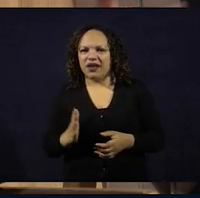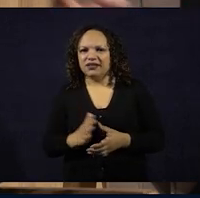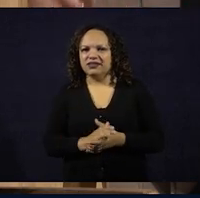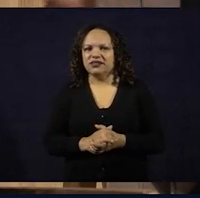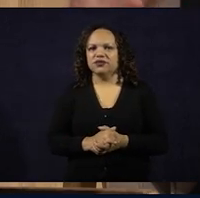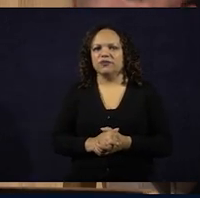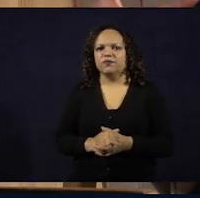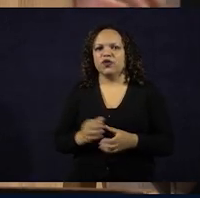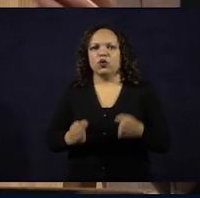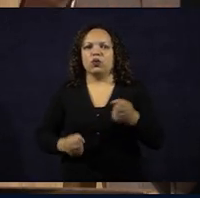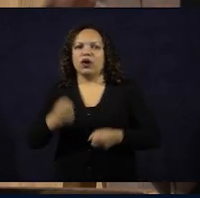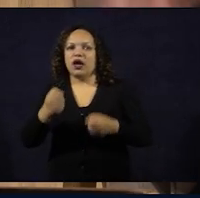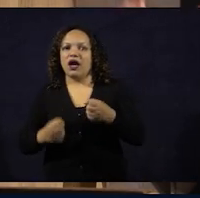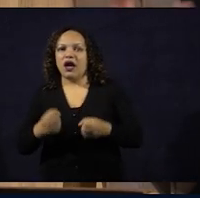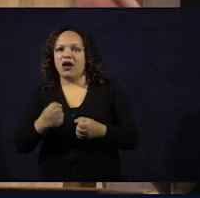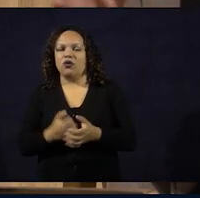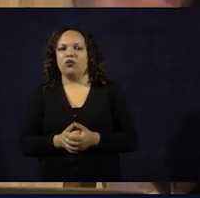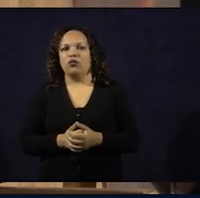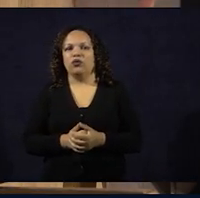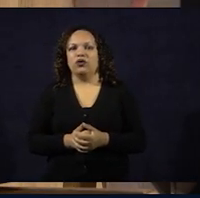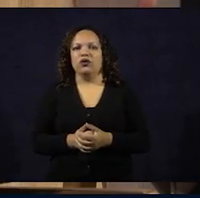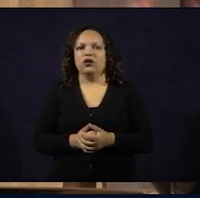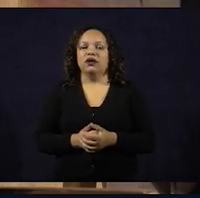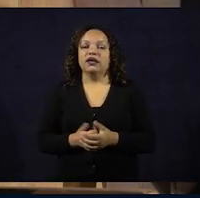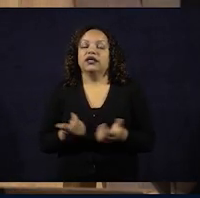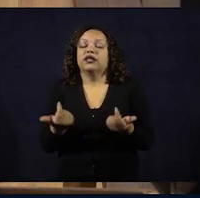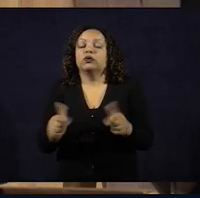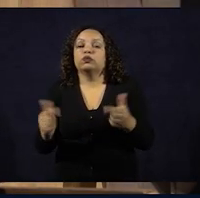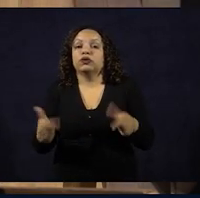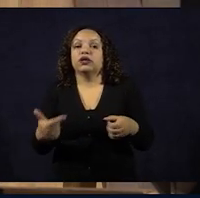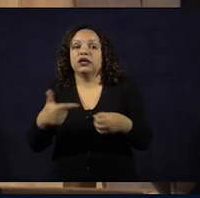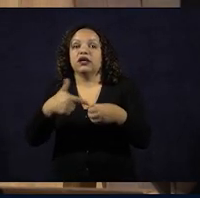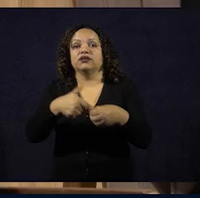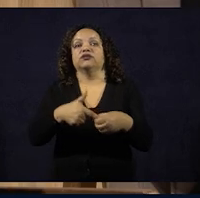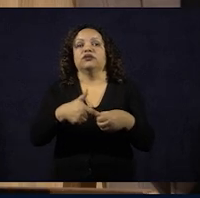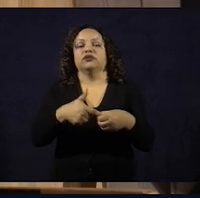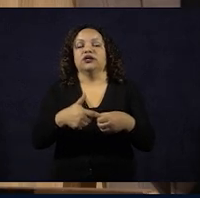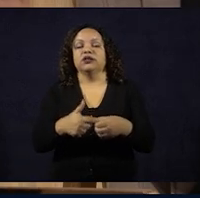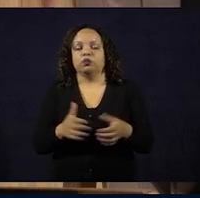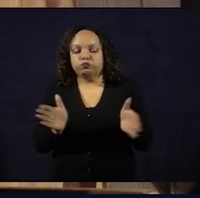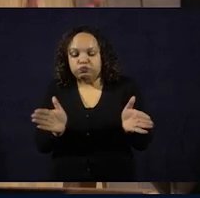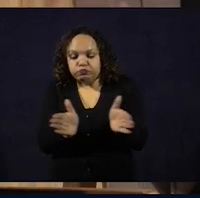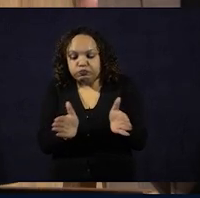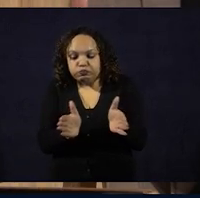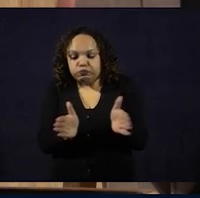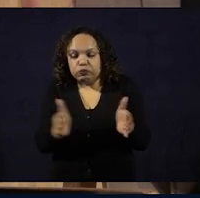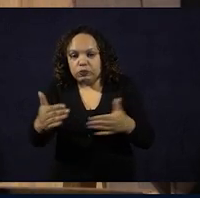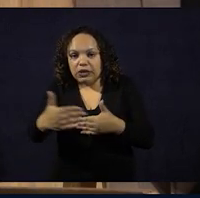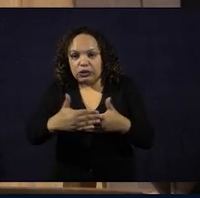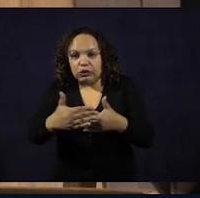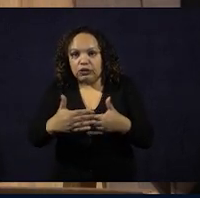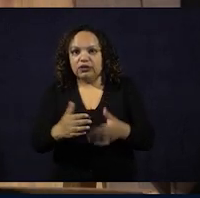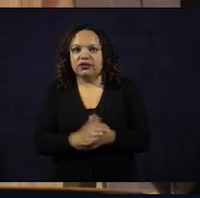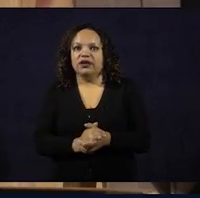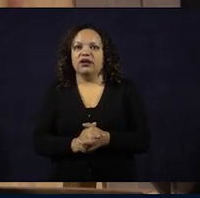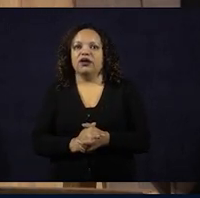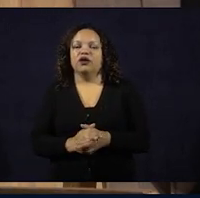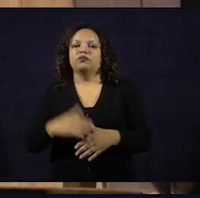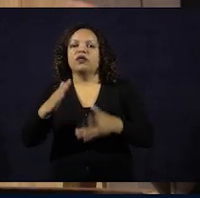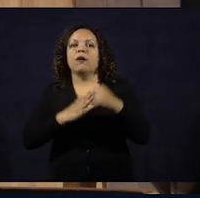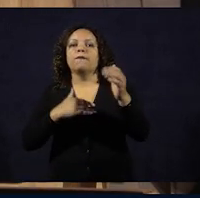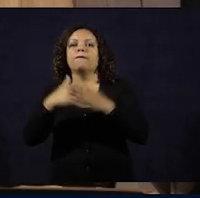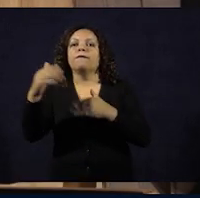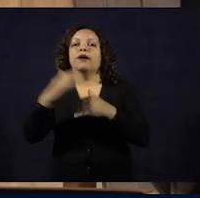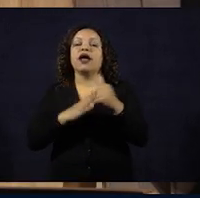tem de um carro elétrico um carro Desculpa um carro híbrido de um carreta não são menores do que um carro elétrico né então assim na prática por que que o